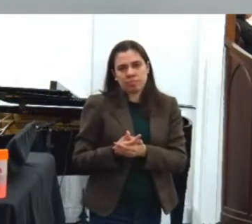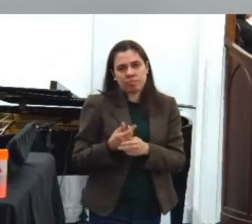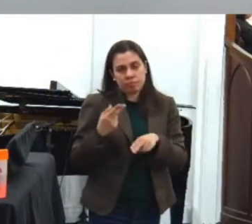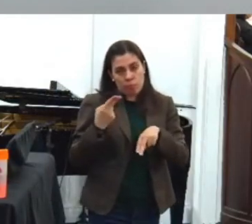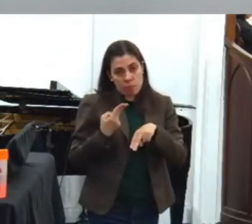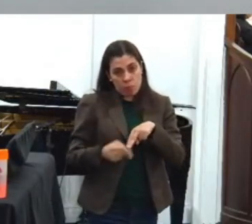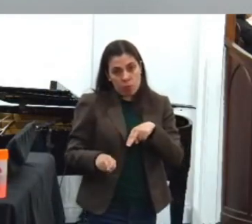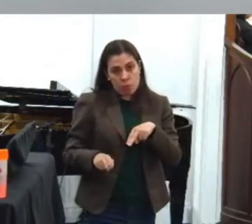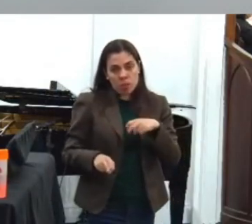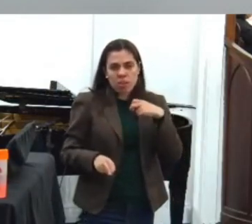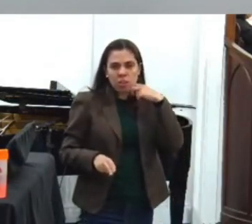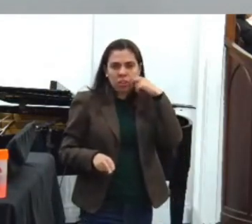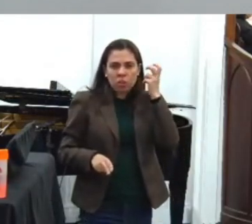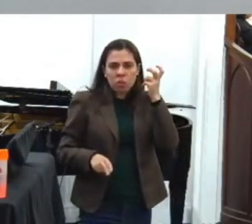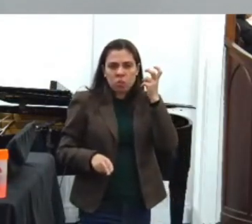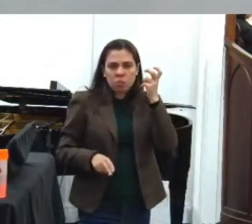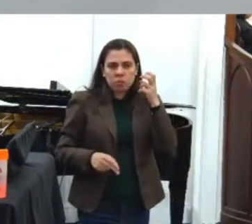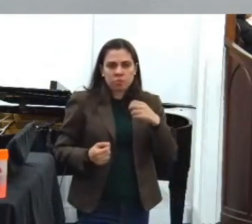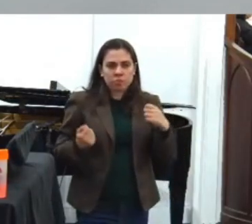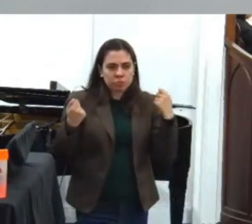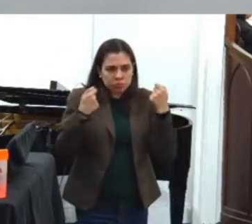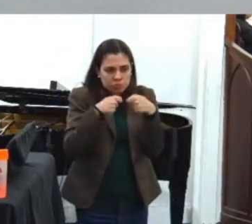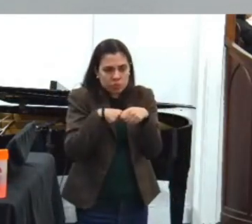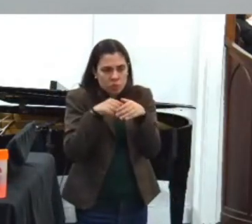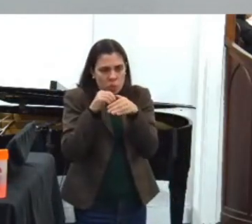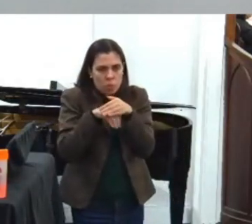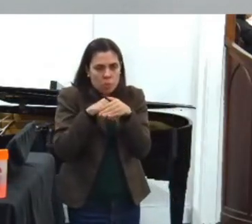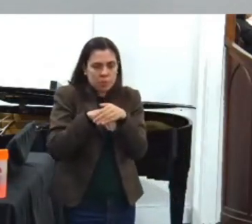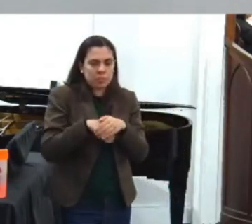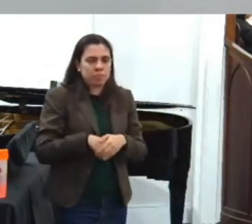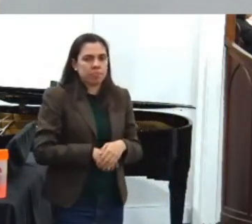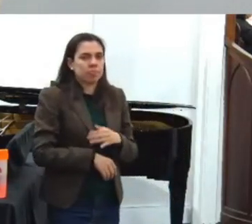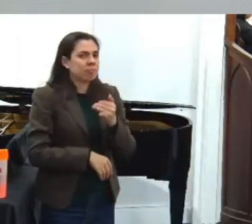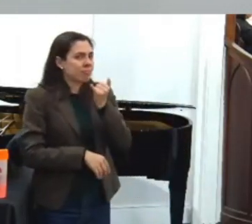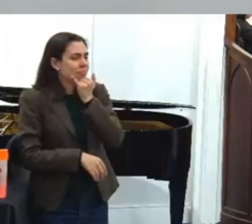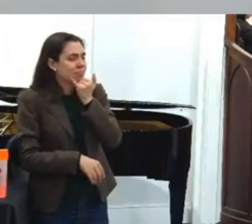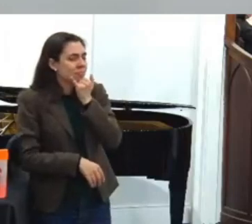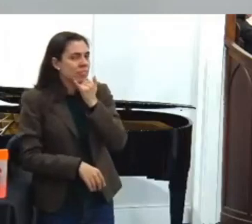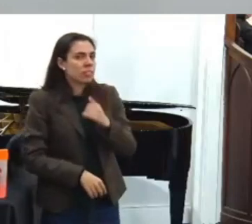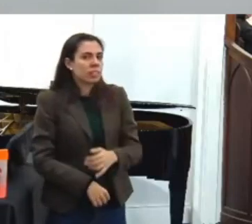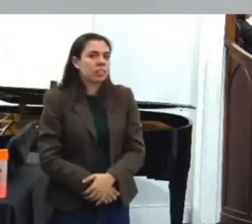culpa deles fosse coberta, fosse perdoada.